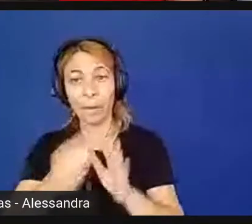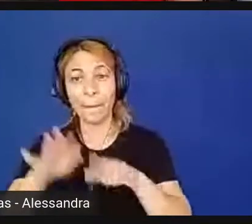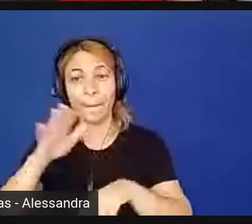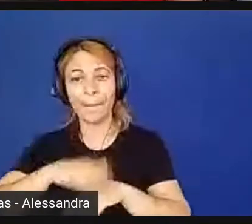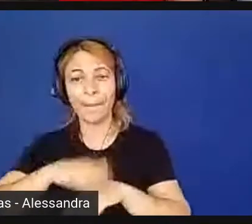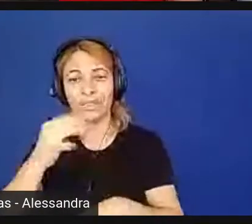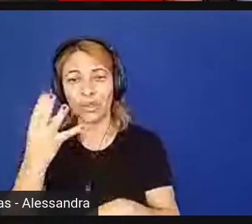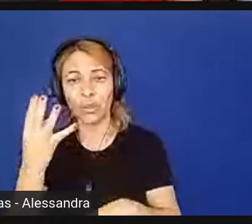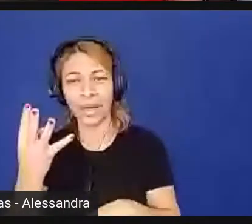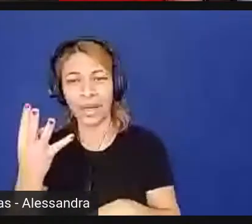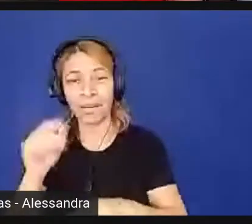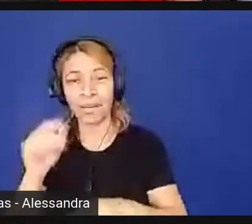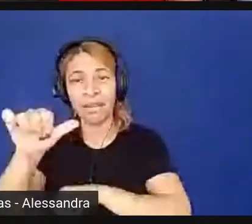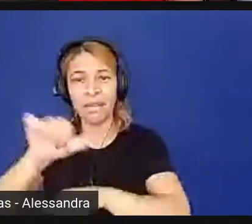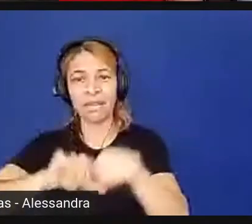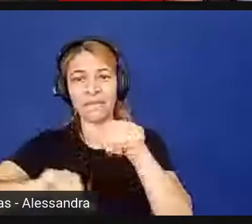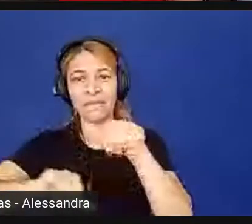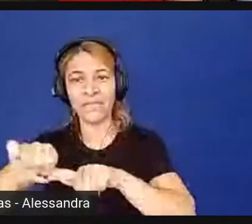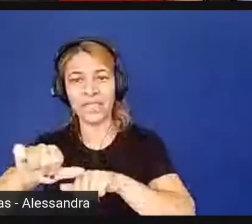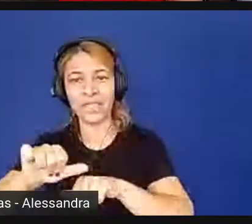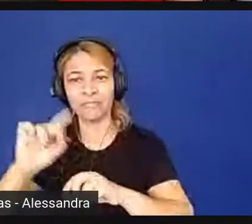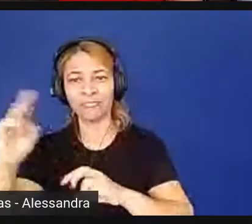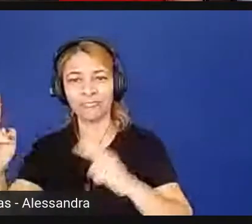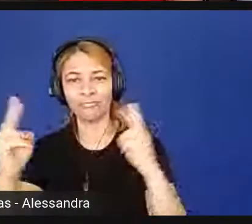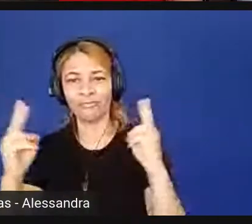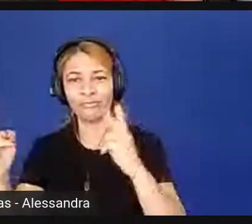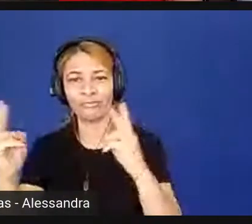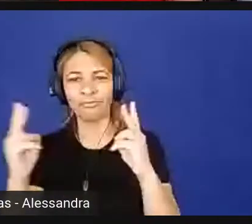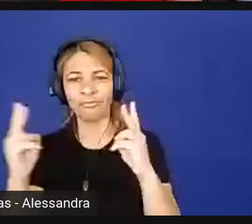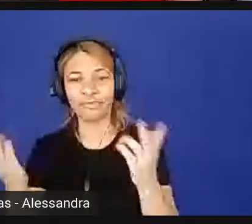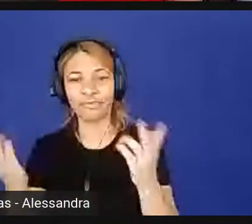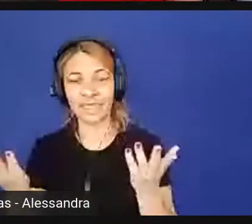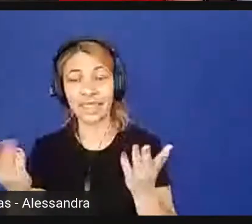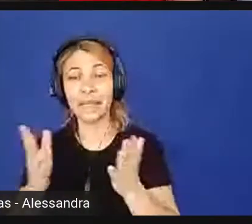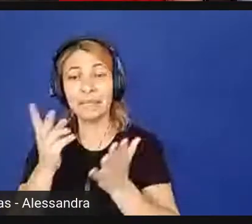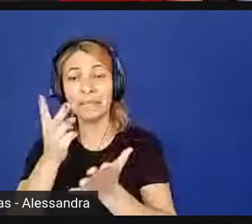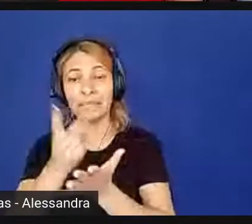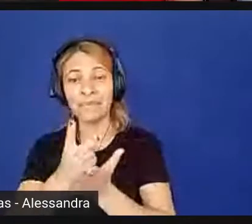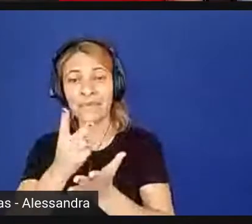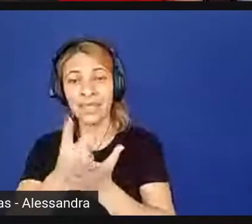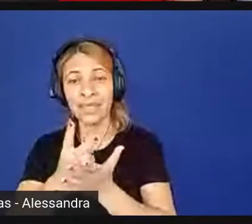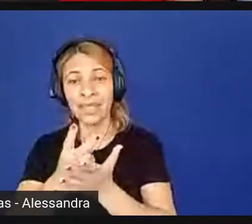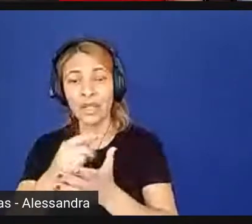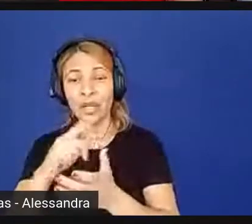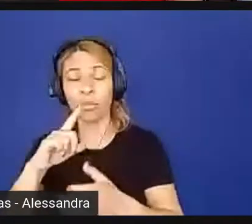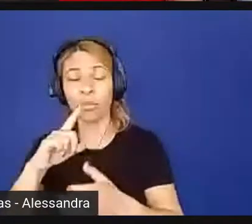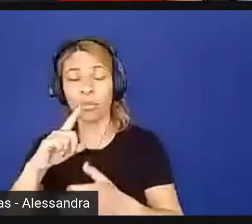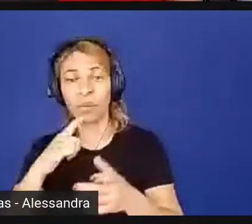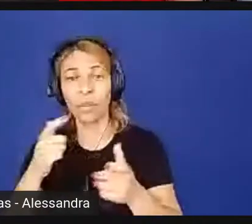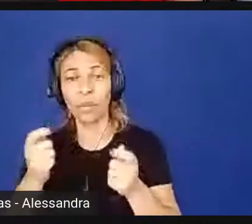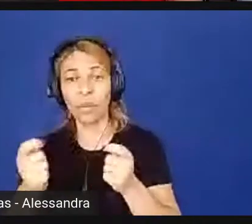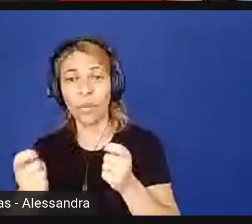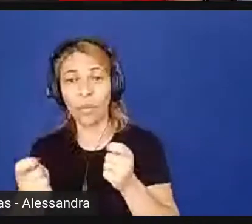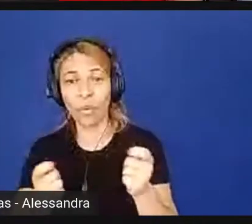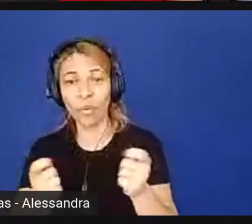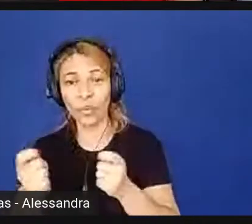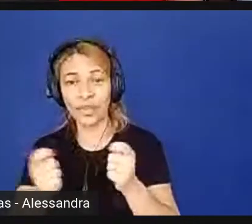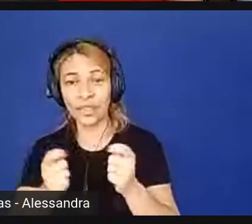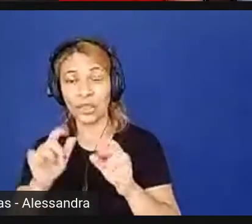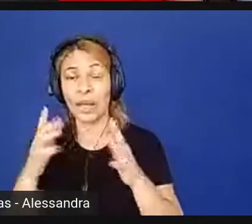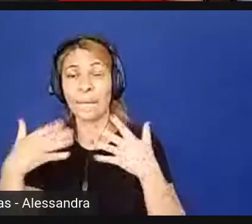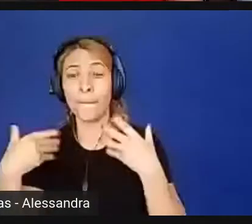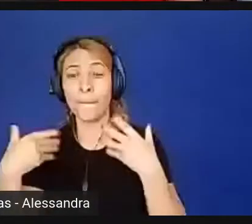pares. Então, mesmo decisões discricionárias, elas podem ter um crivo de controle, quando elas são muito importantes e